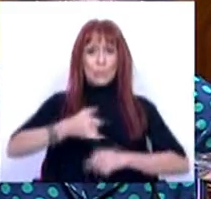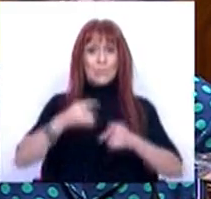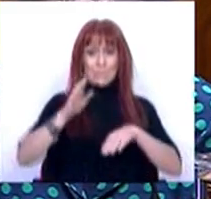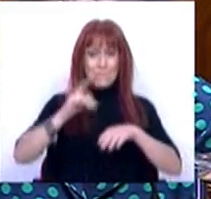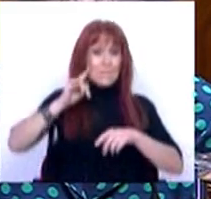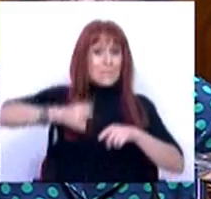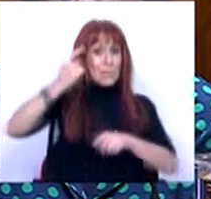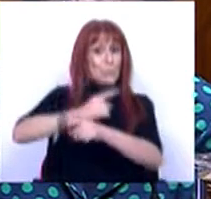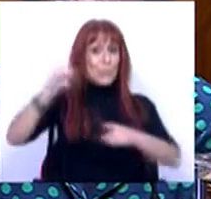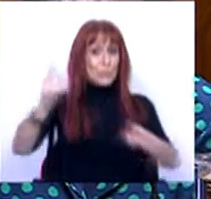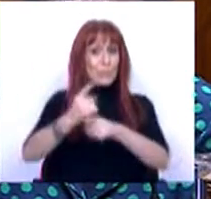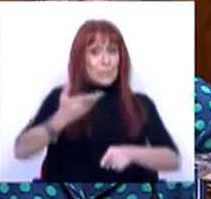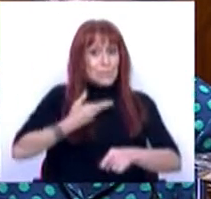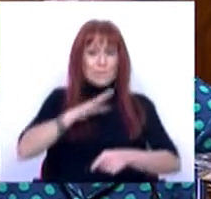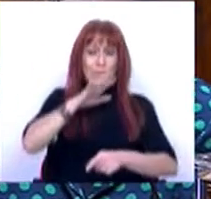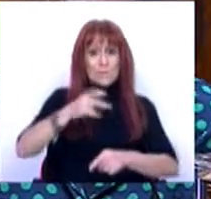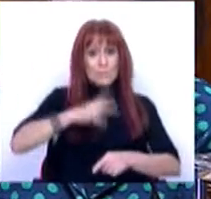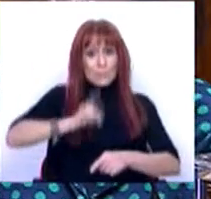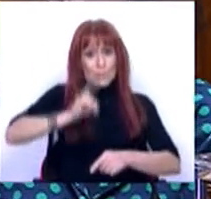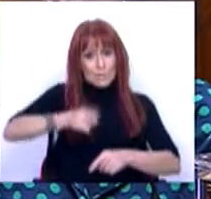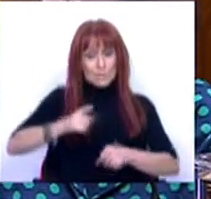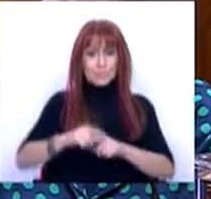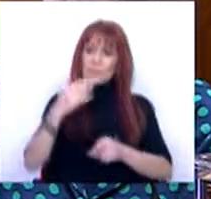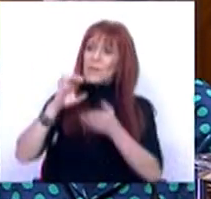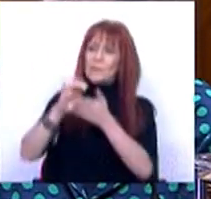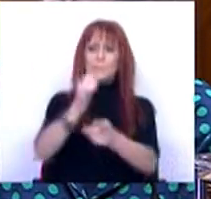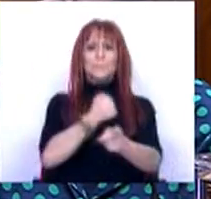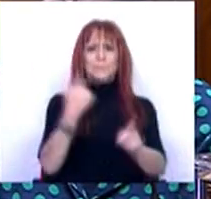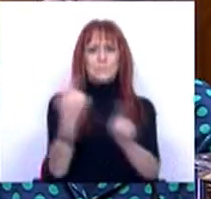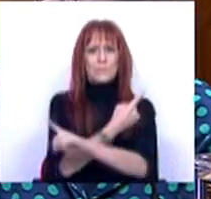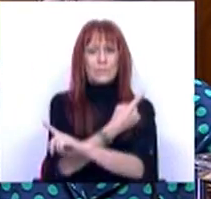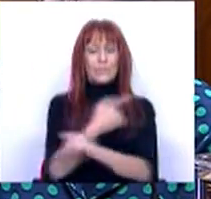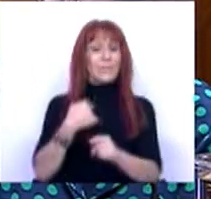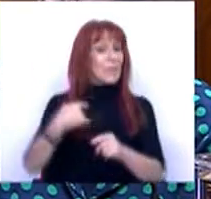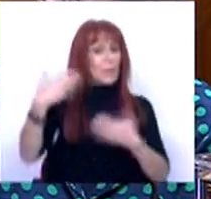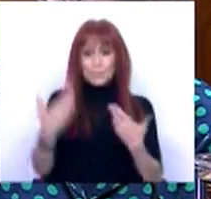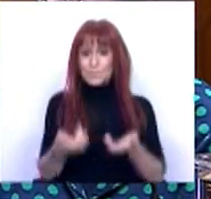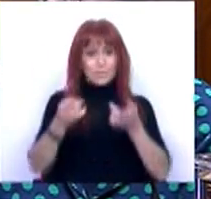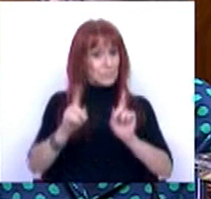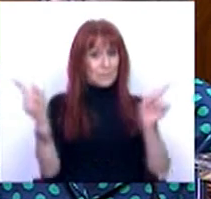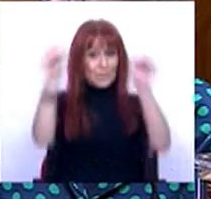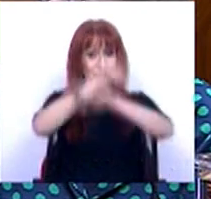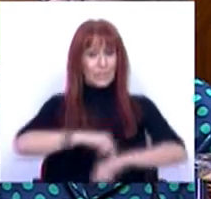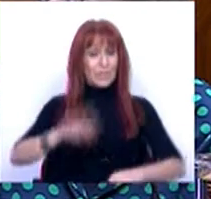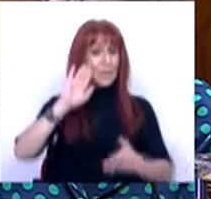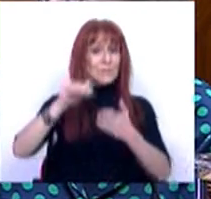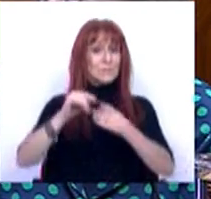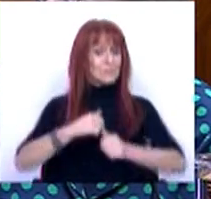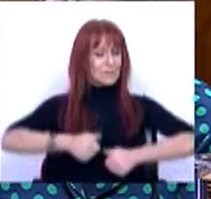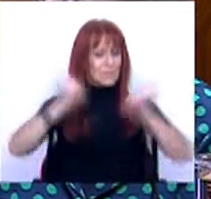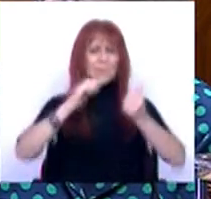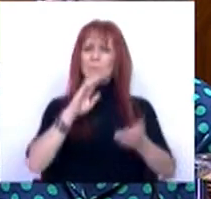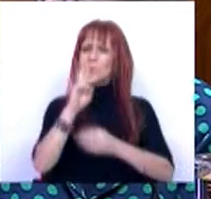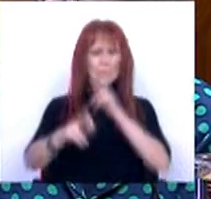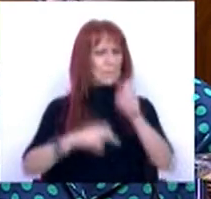a principal razão para o endividamento das famílias portuguesas é o crédito à habitação. Essa não é hoje a solução correta para